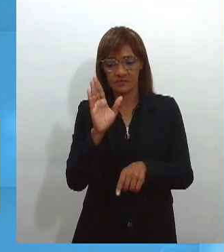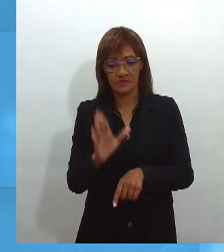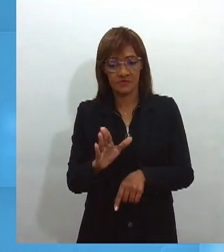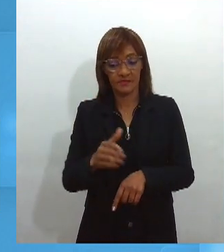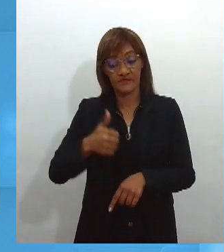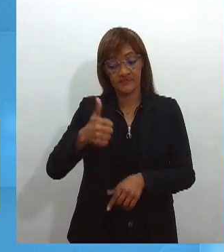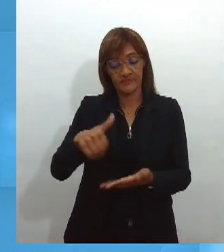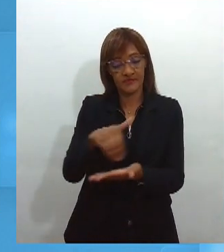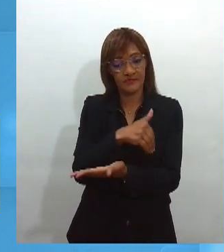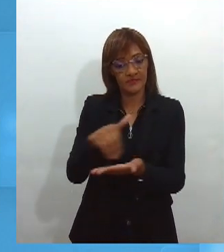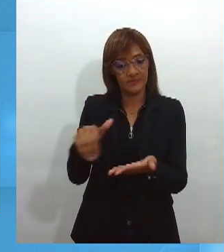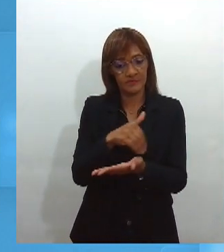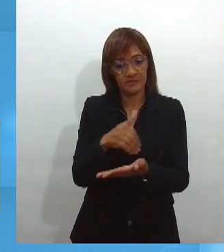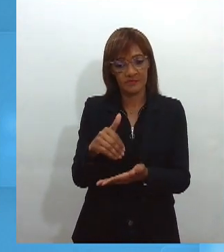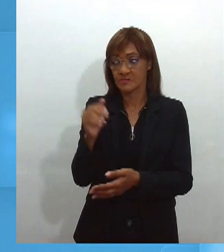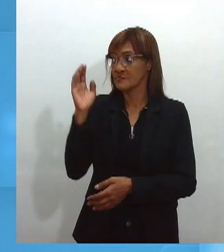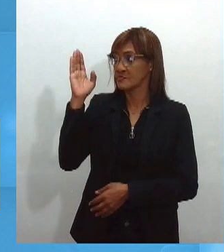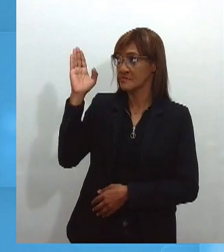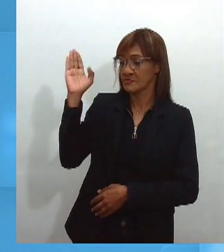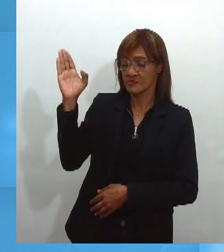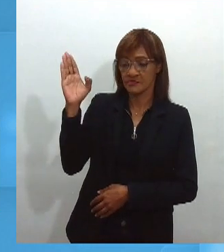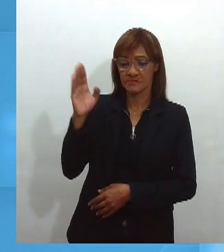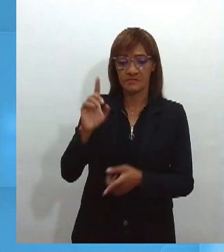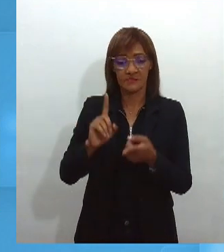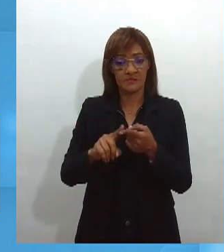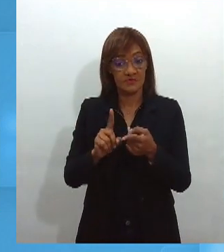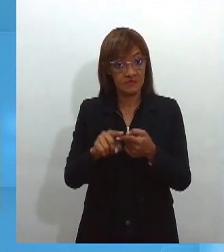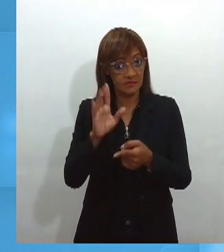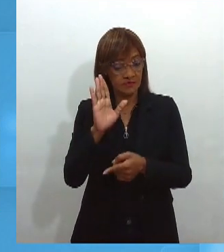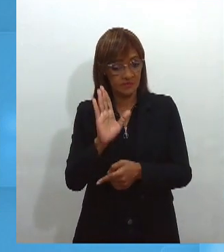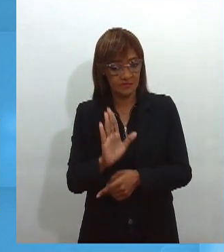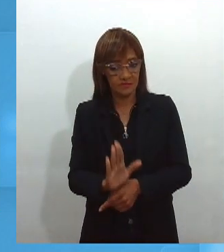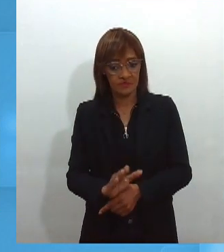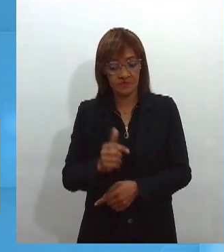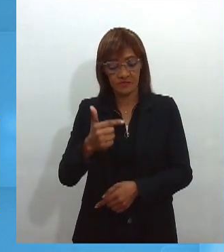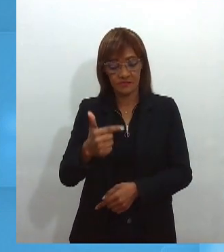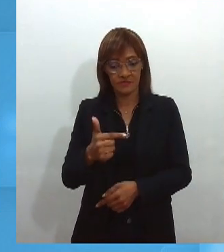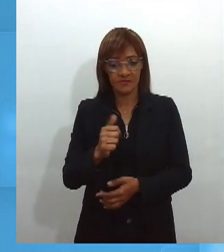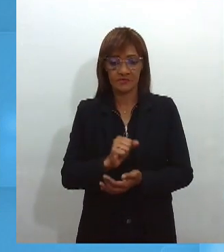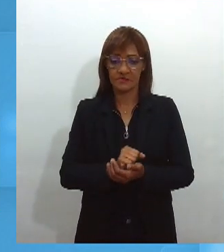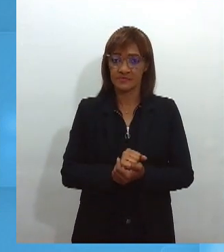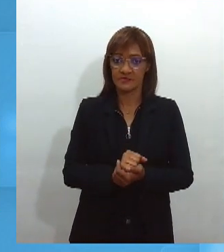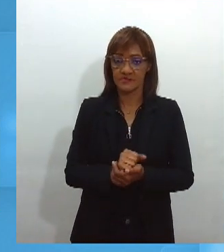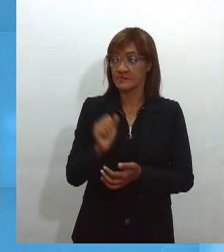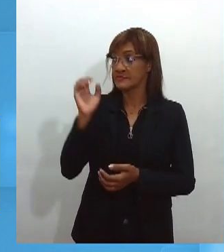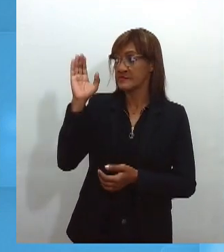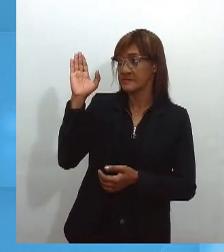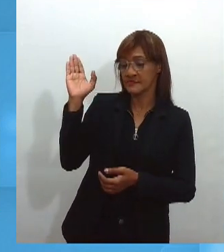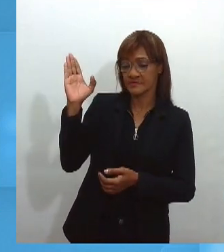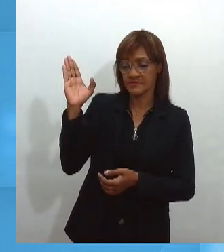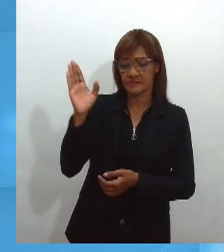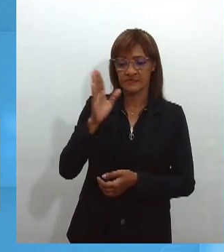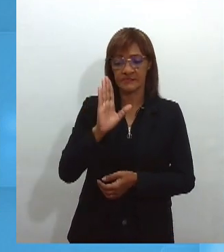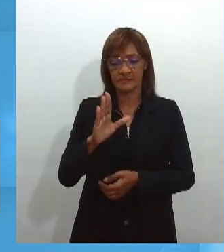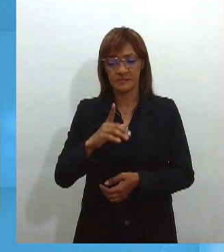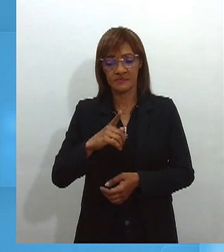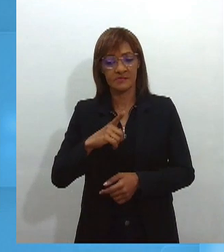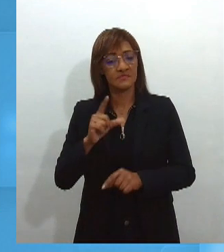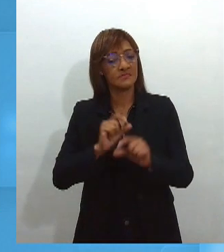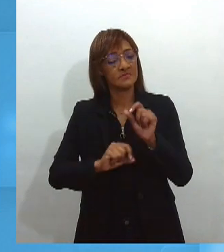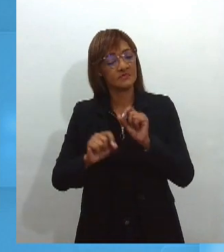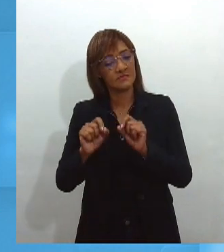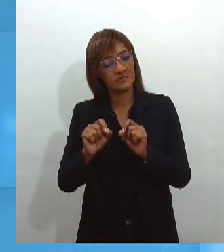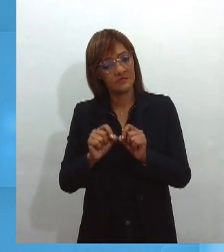E Marcelo Sobral, do União Brasil, como segundo. Carminha Paiva, do Republicanos, segue como